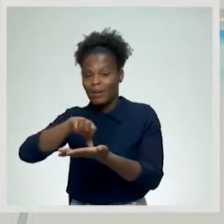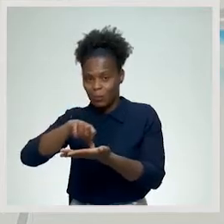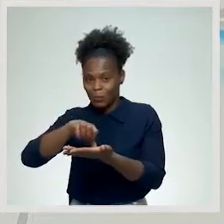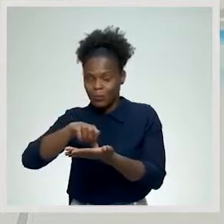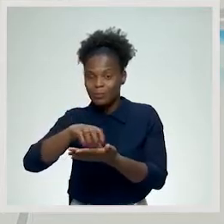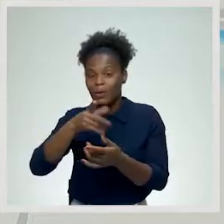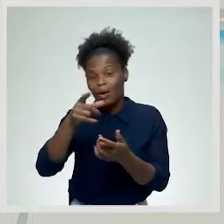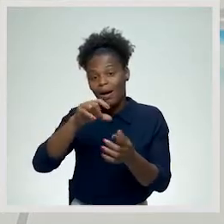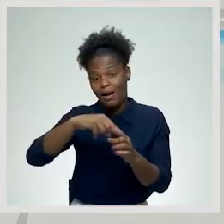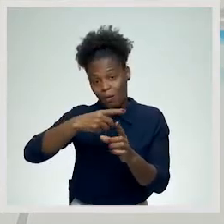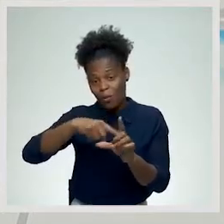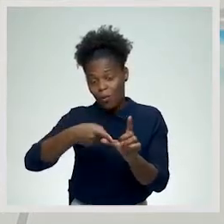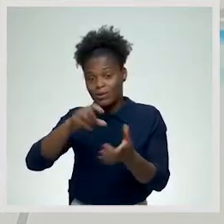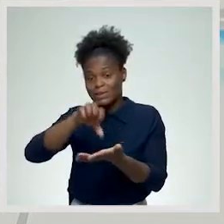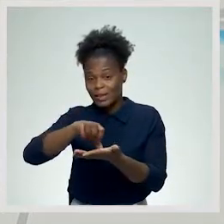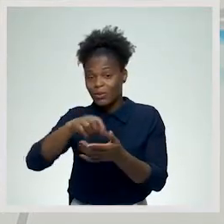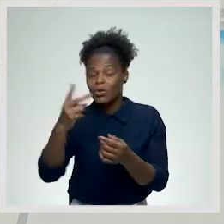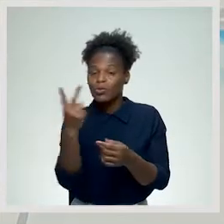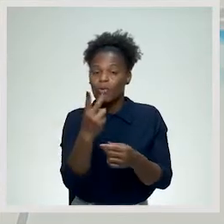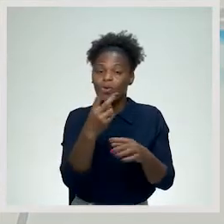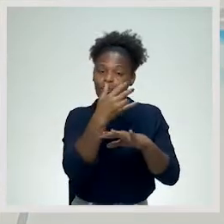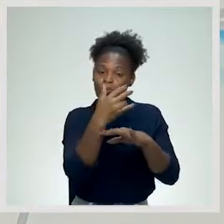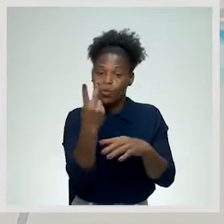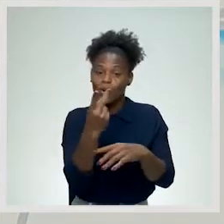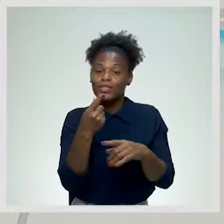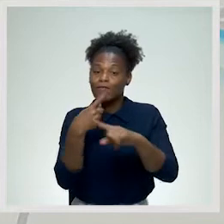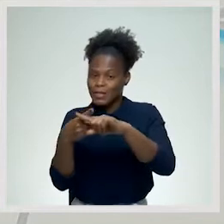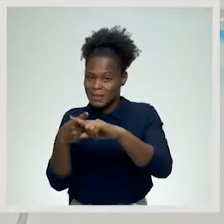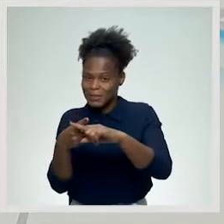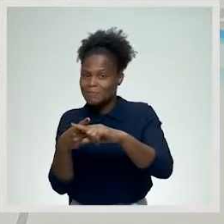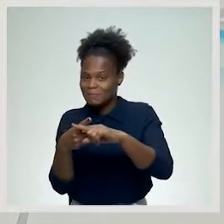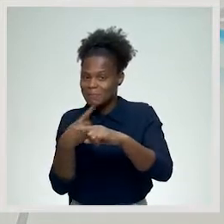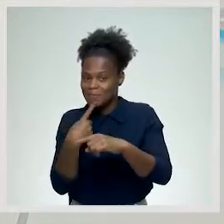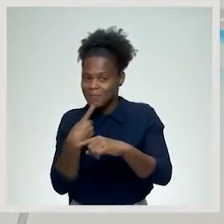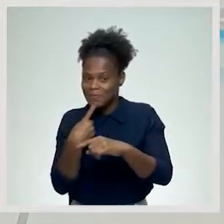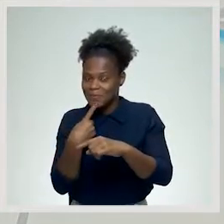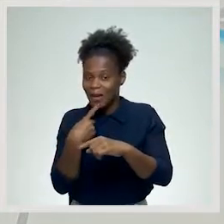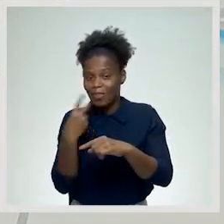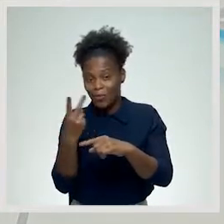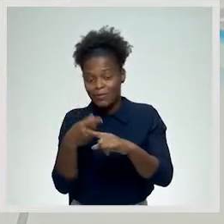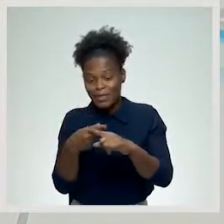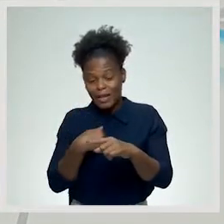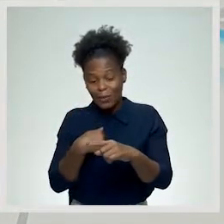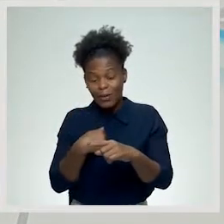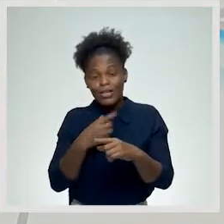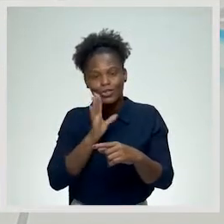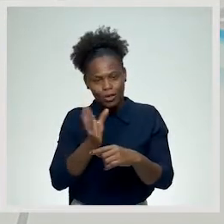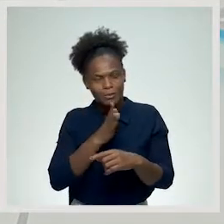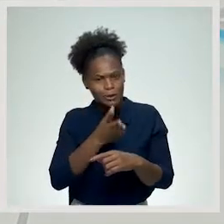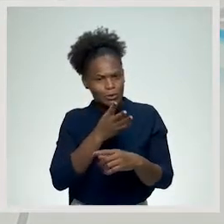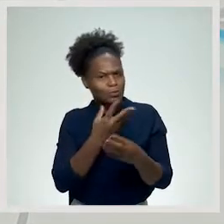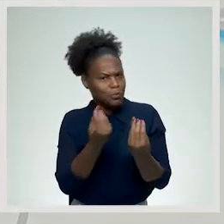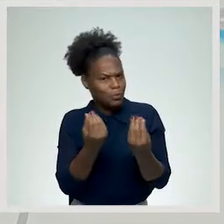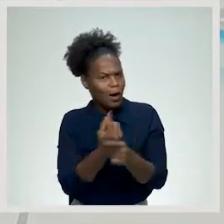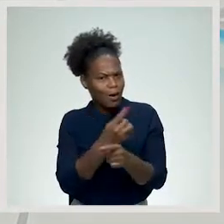Então, o ângulo ao centro seria o dobro desta amplitude. Eu acabei por dizer muita coisa daquilo